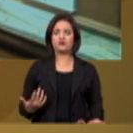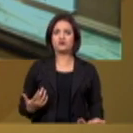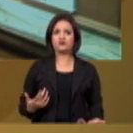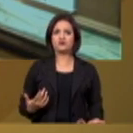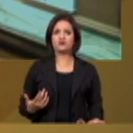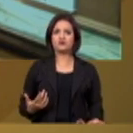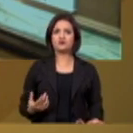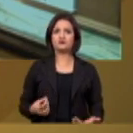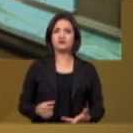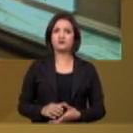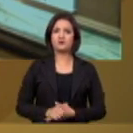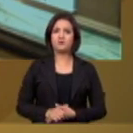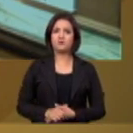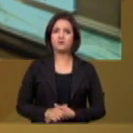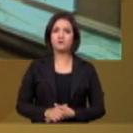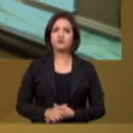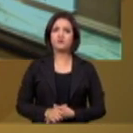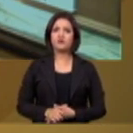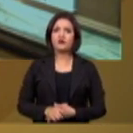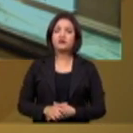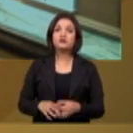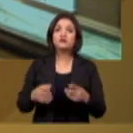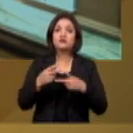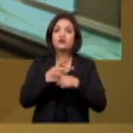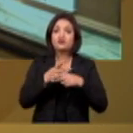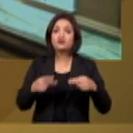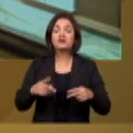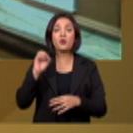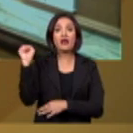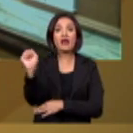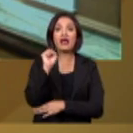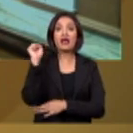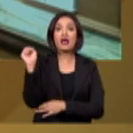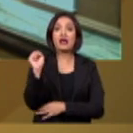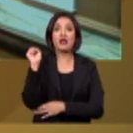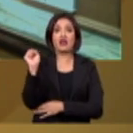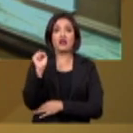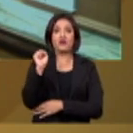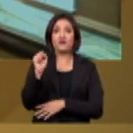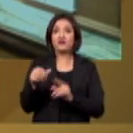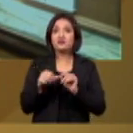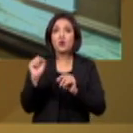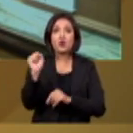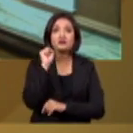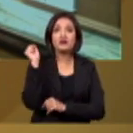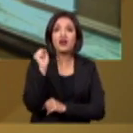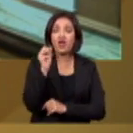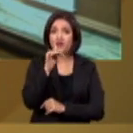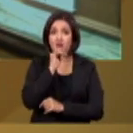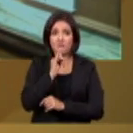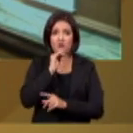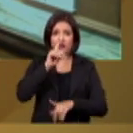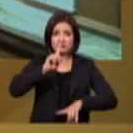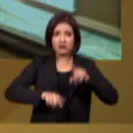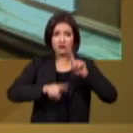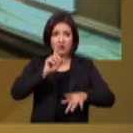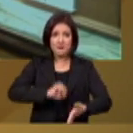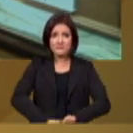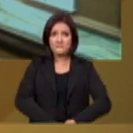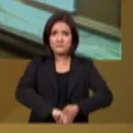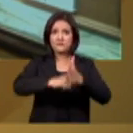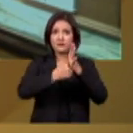os pratos custam grand uma indisponibilidade de bens ea